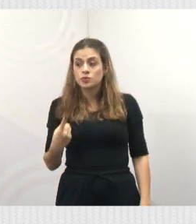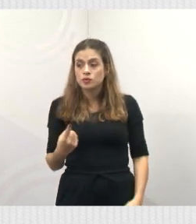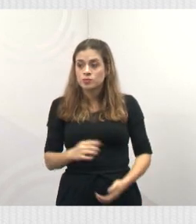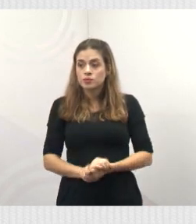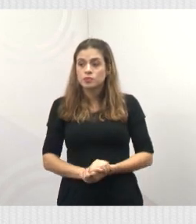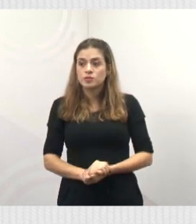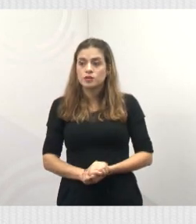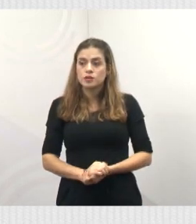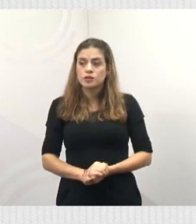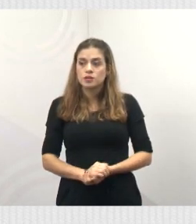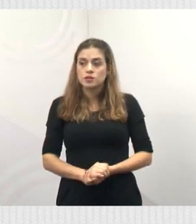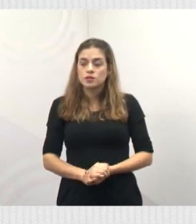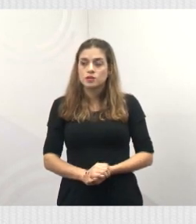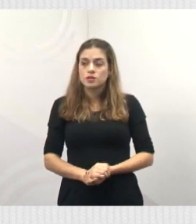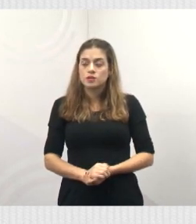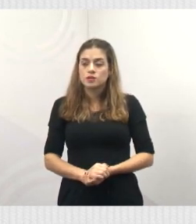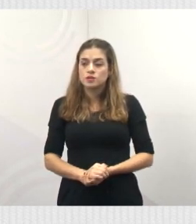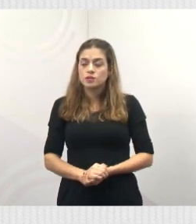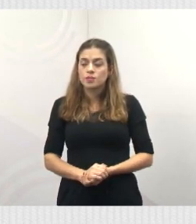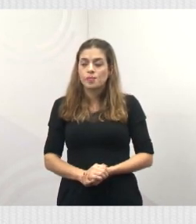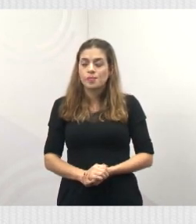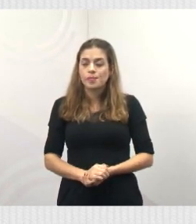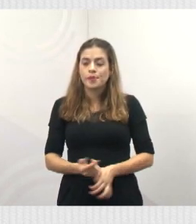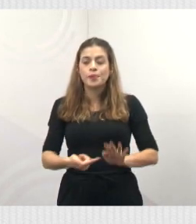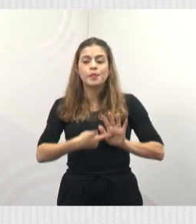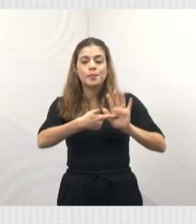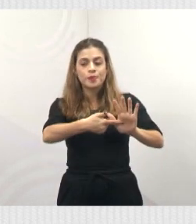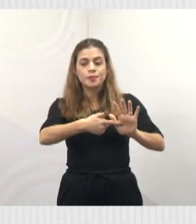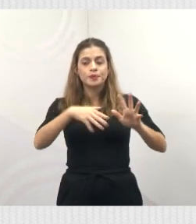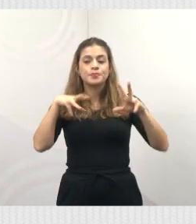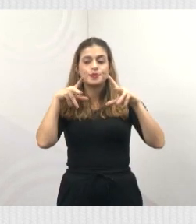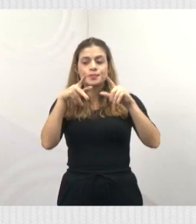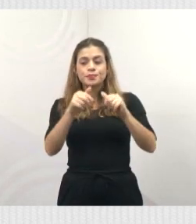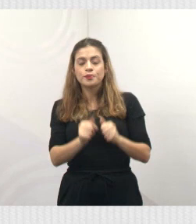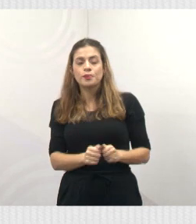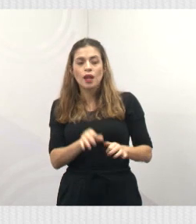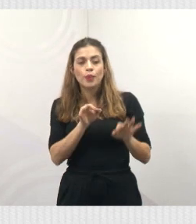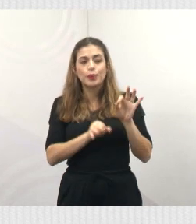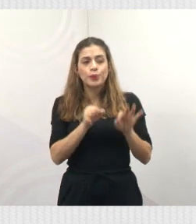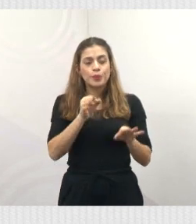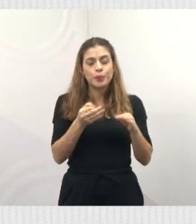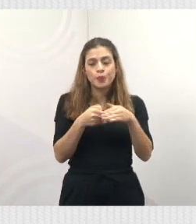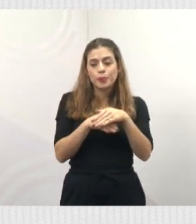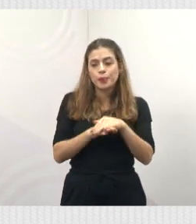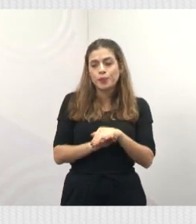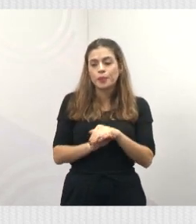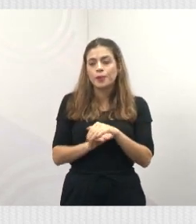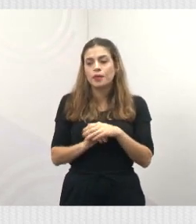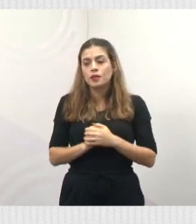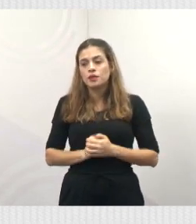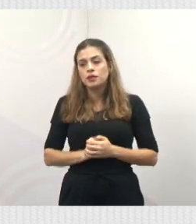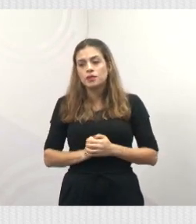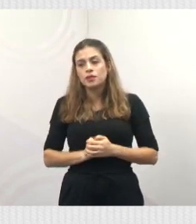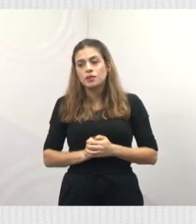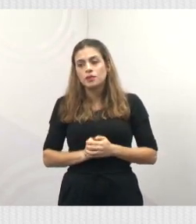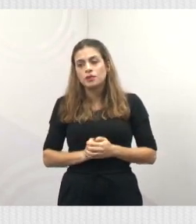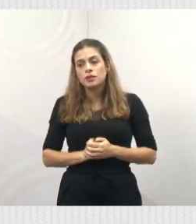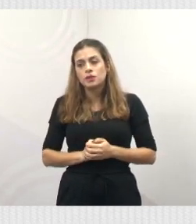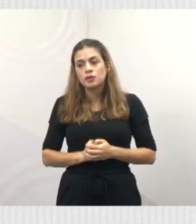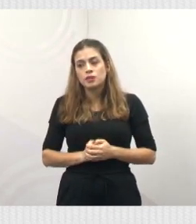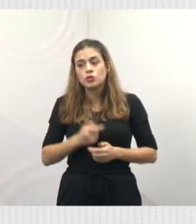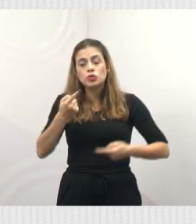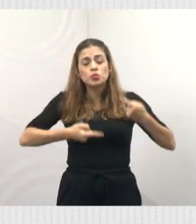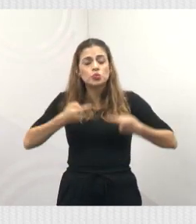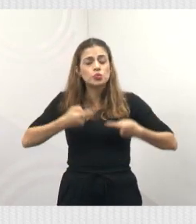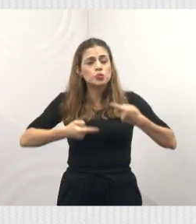A próxima, por favor. Apontamentos gerais referente ao controle interno Isto é uma discussão muito séria. O Tribunal de